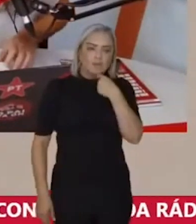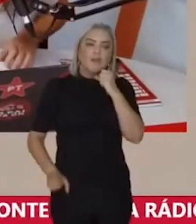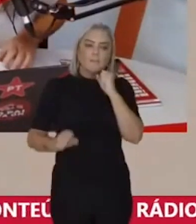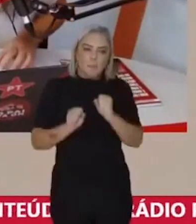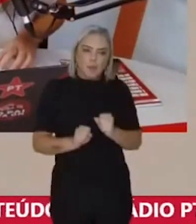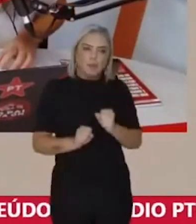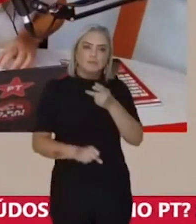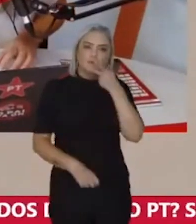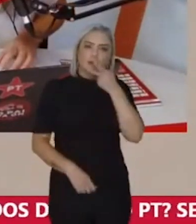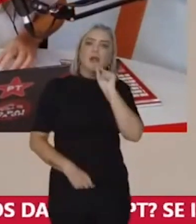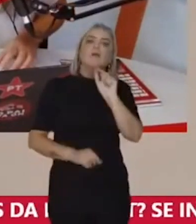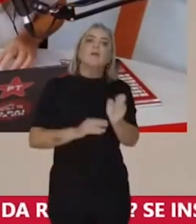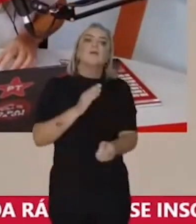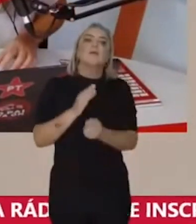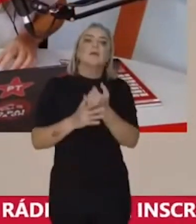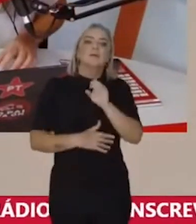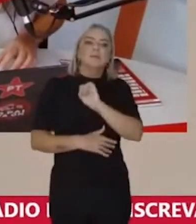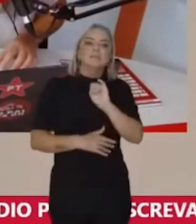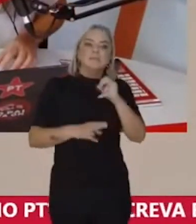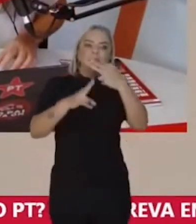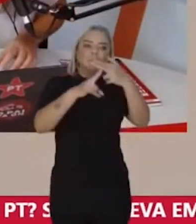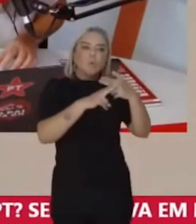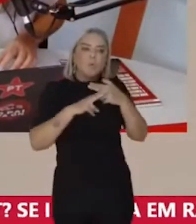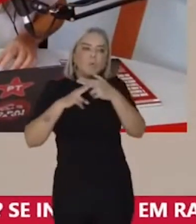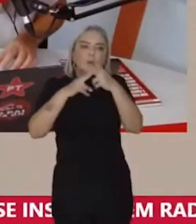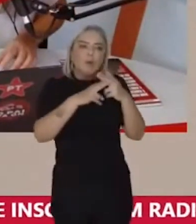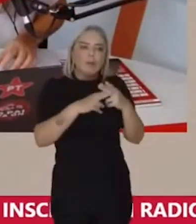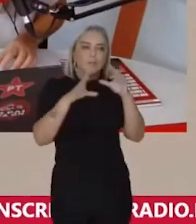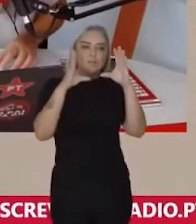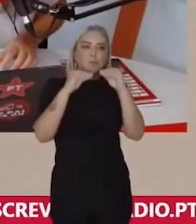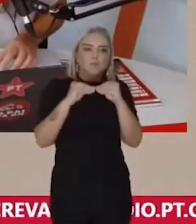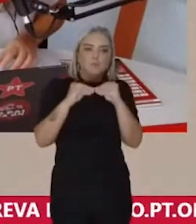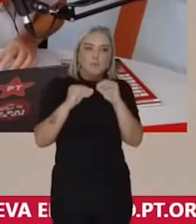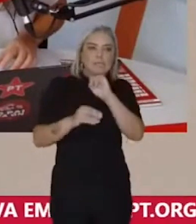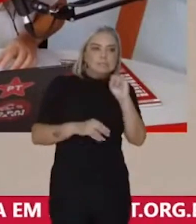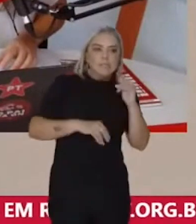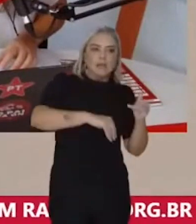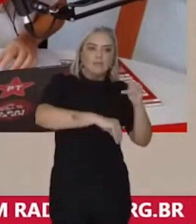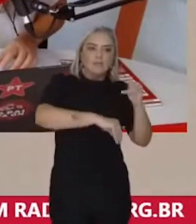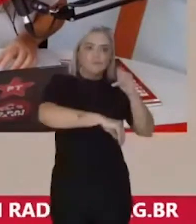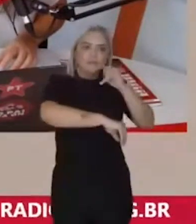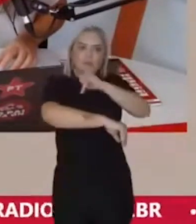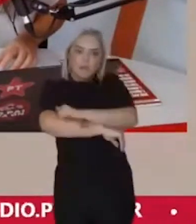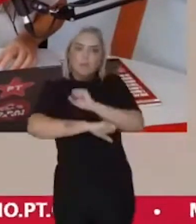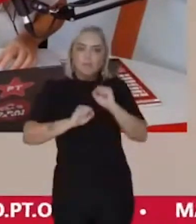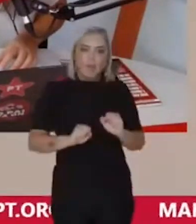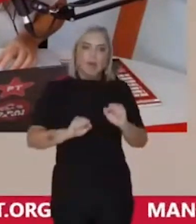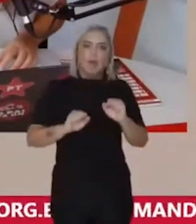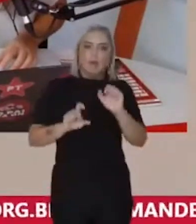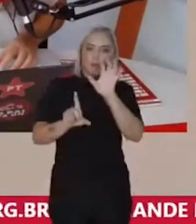pode dizer o que vai acontecer, se satélites têm que ser desligados, os aviões podem sofrer algum dano,